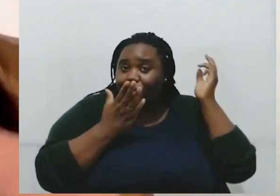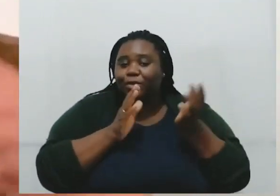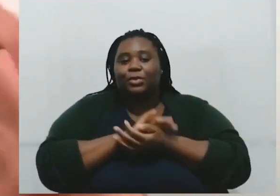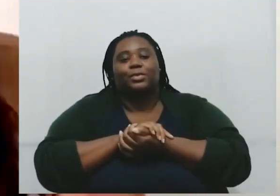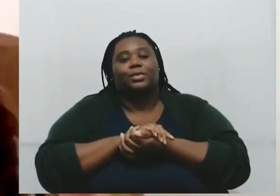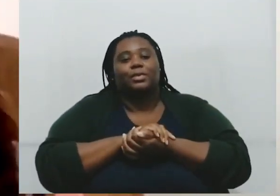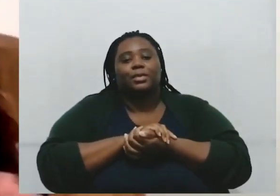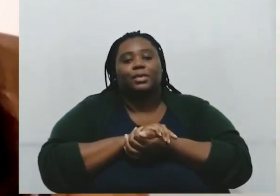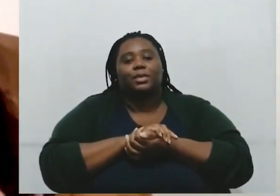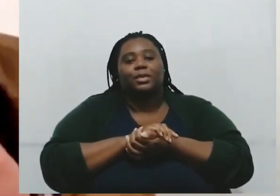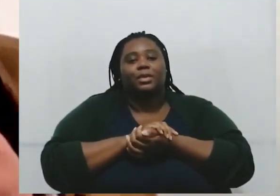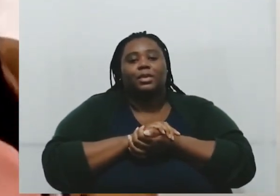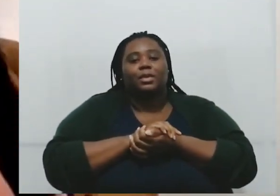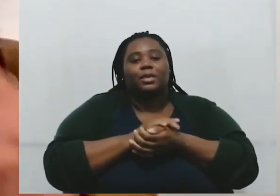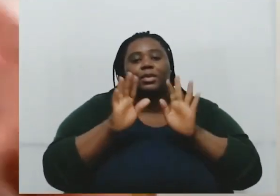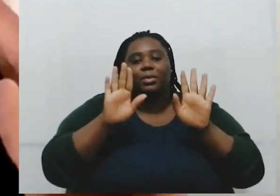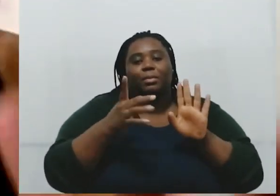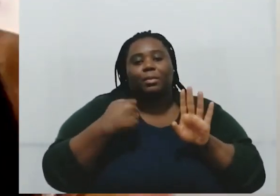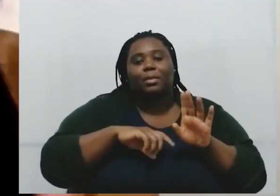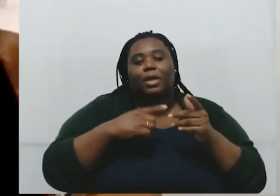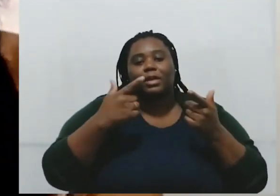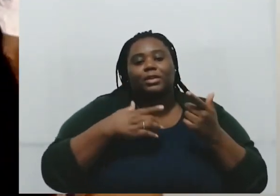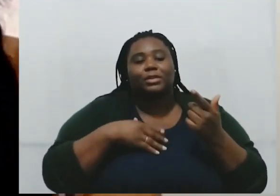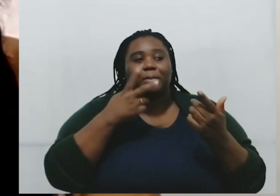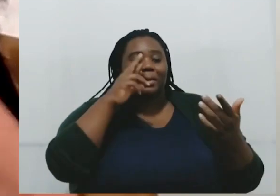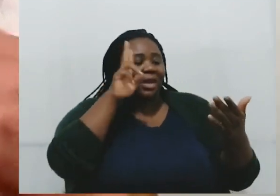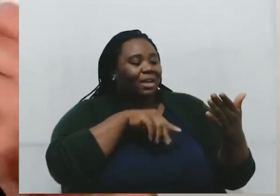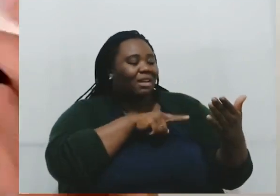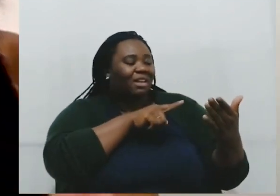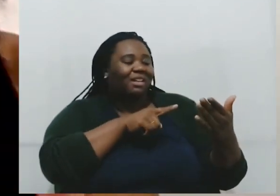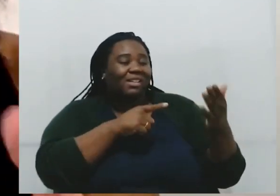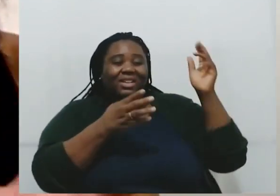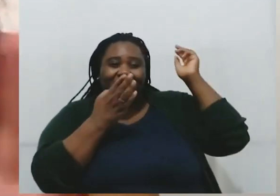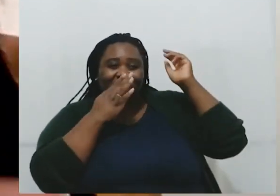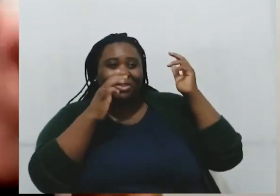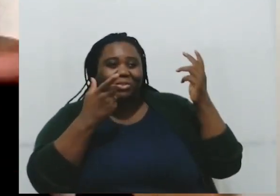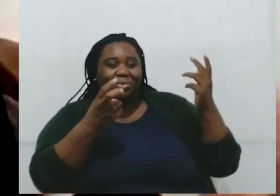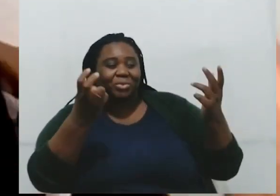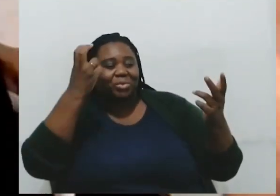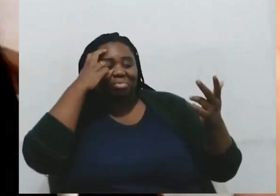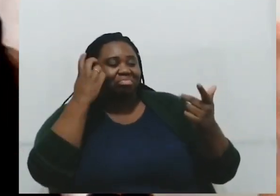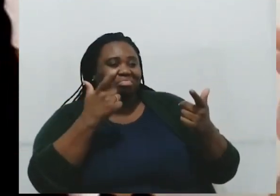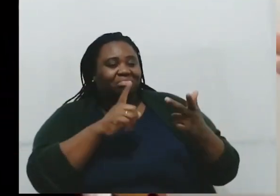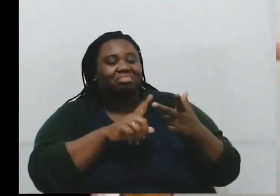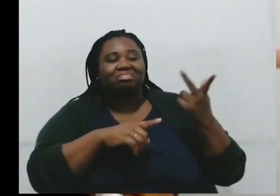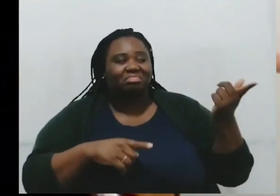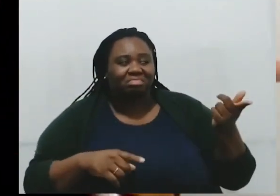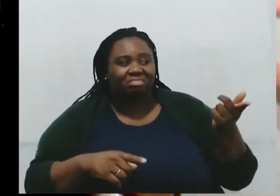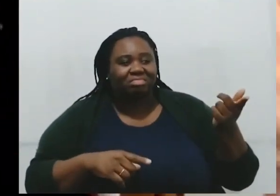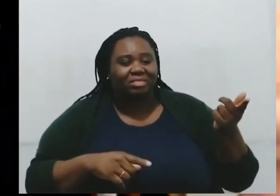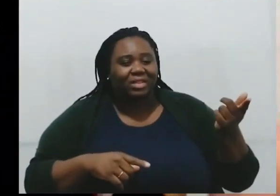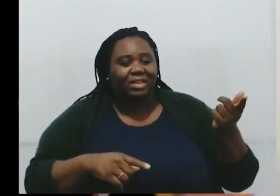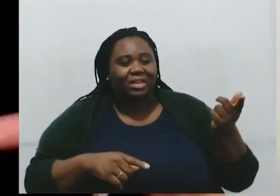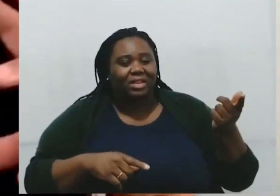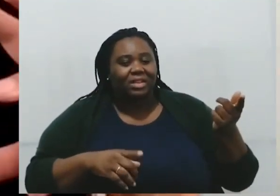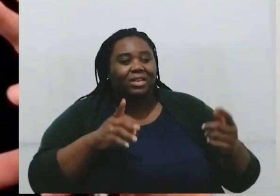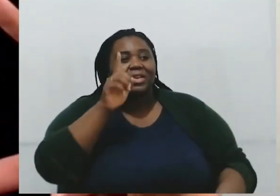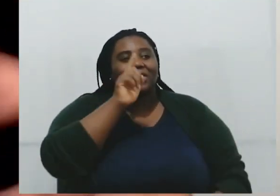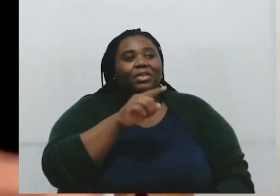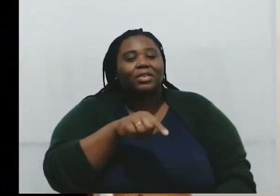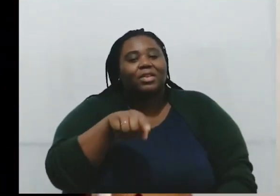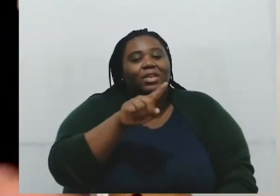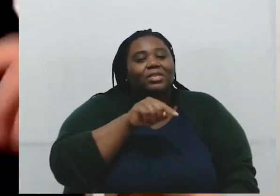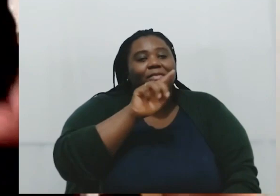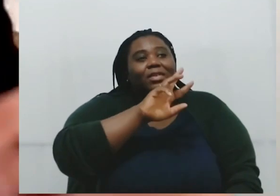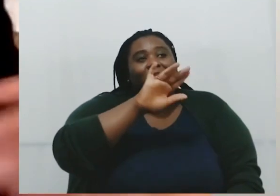Não, vocês têm ancestralidade indígena, vocês não são indígenas, não é a sua identidade, é a sua ancestralidade só, né? Então,